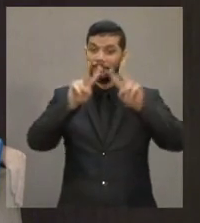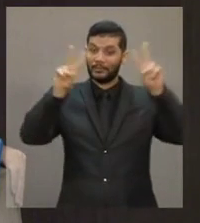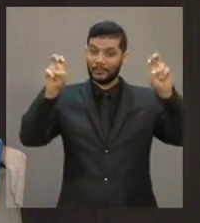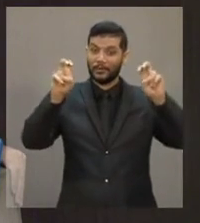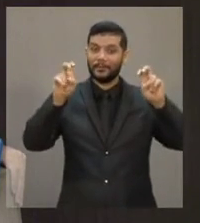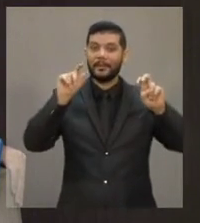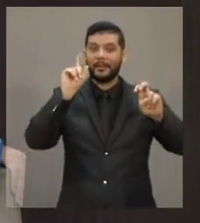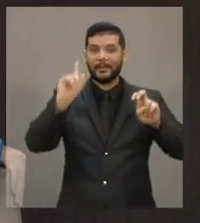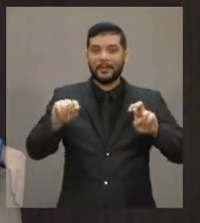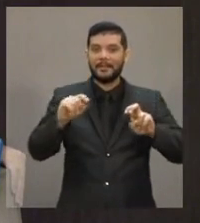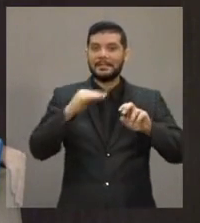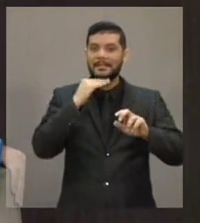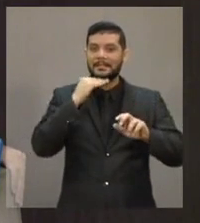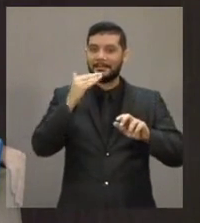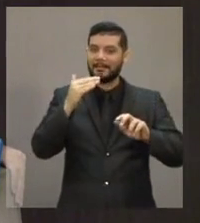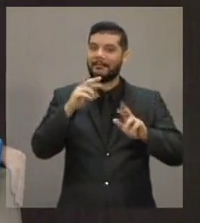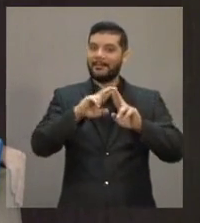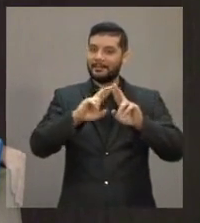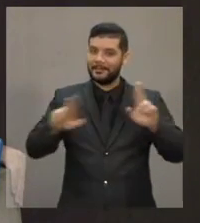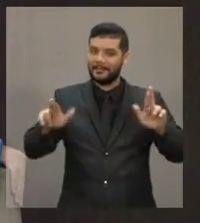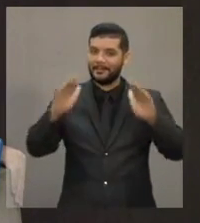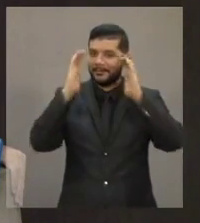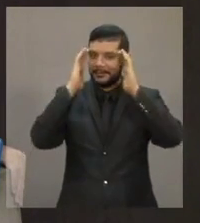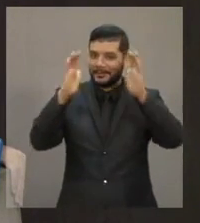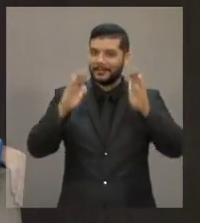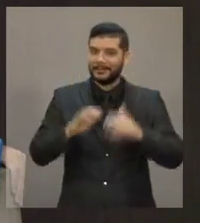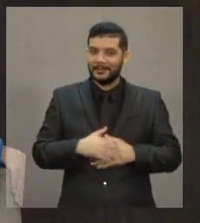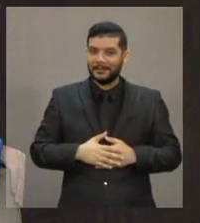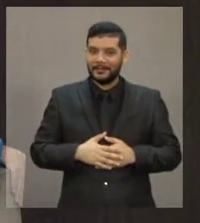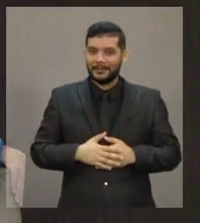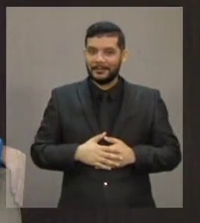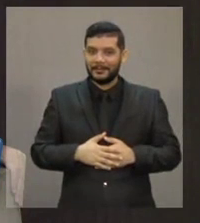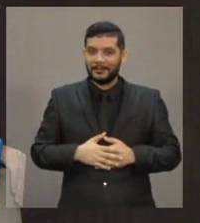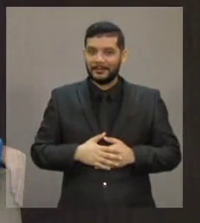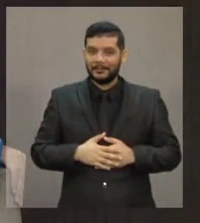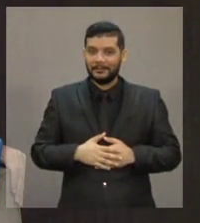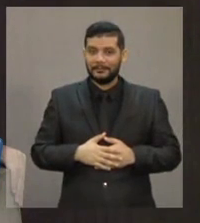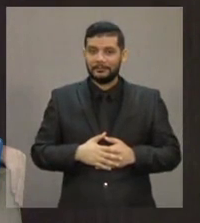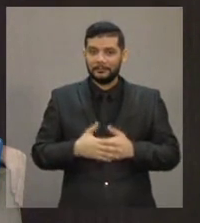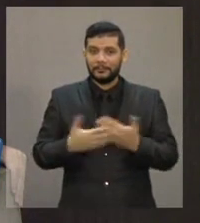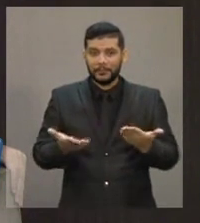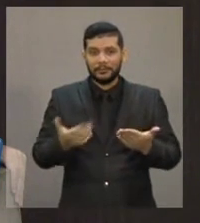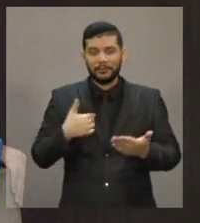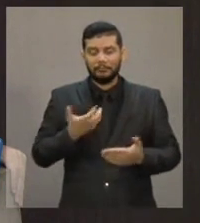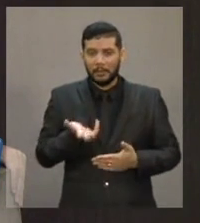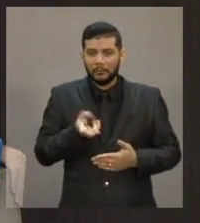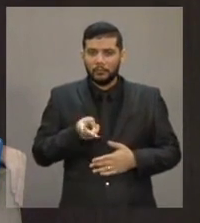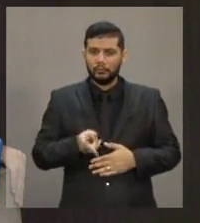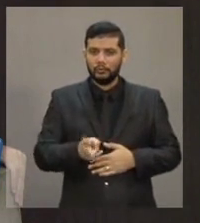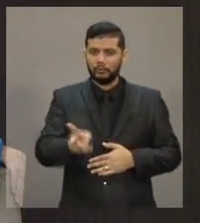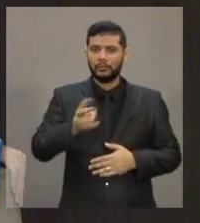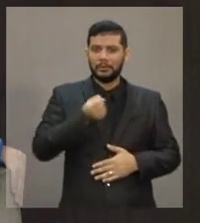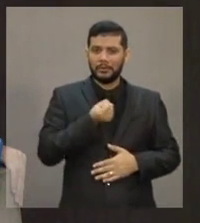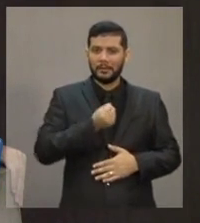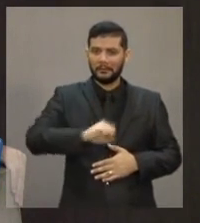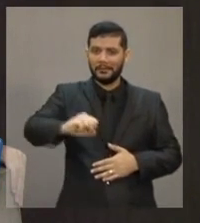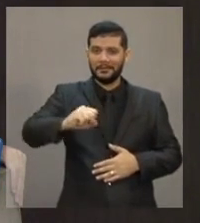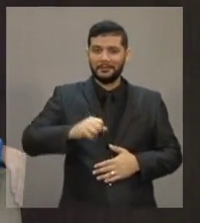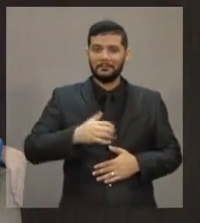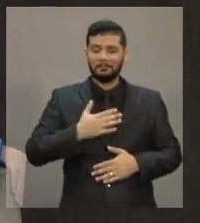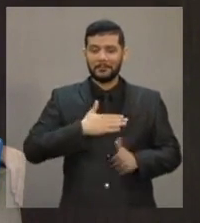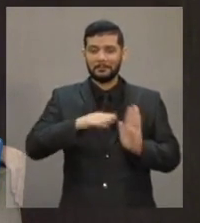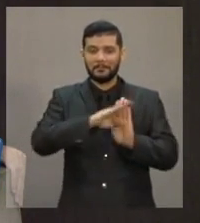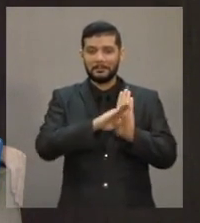com toda a fraternidade a todos e a todas, e com muita tranquilidade, que eu quero continuar defendendo